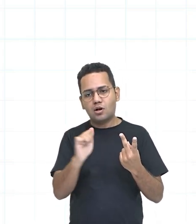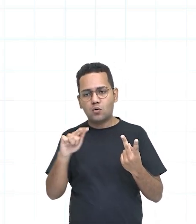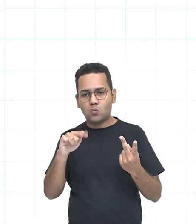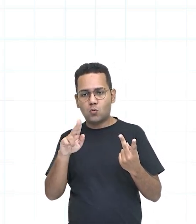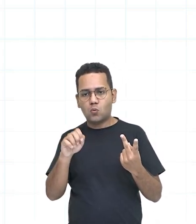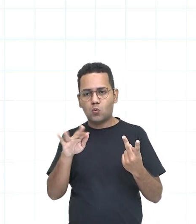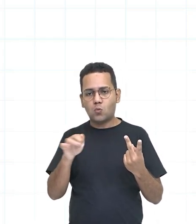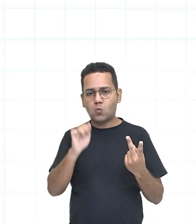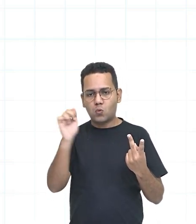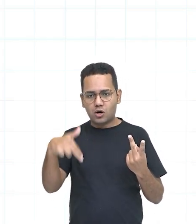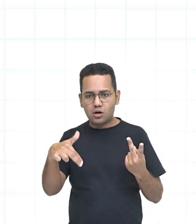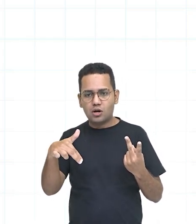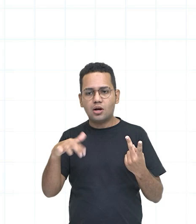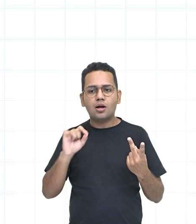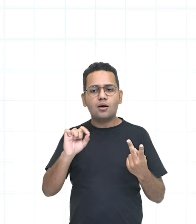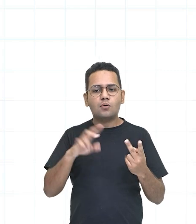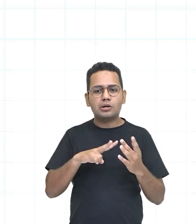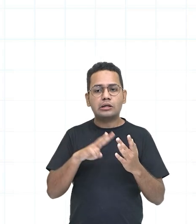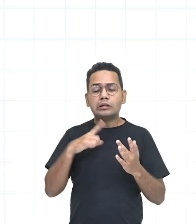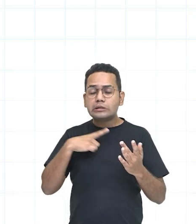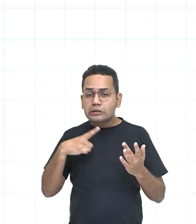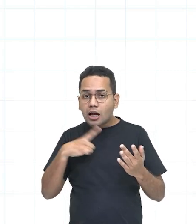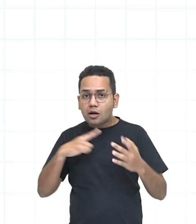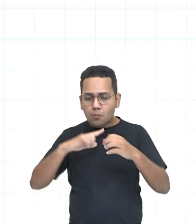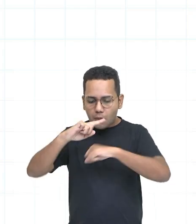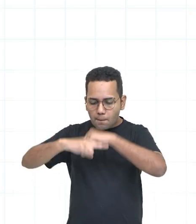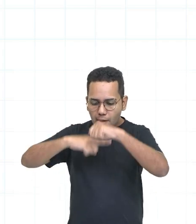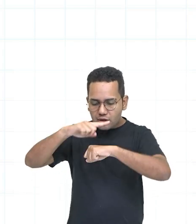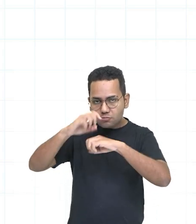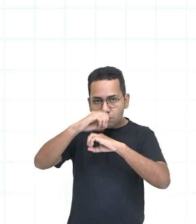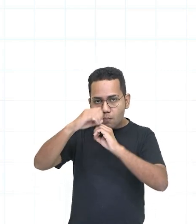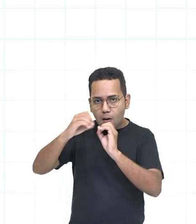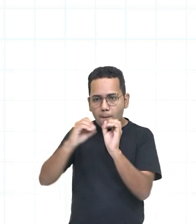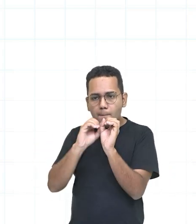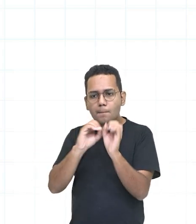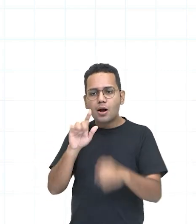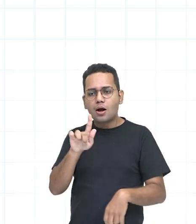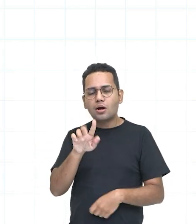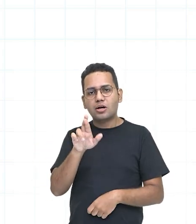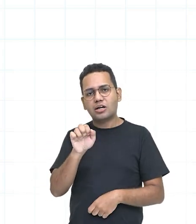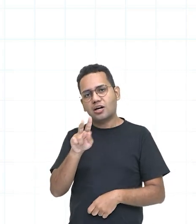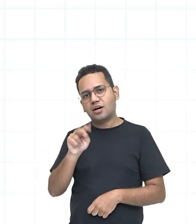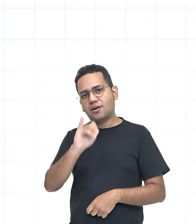chamada graviton, né, em língua inglesa. Contudo, os gravitons não